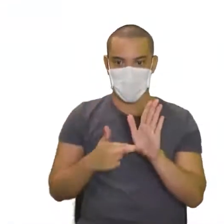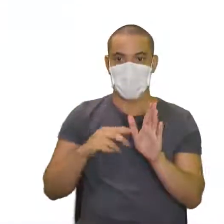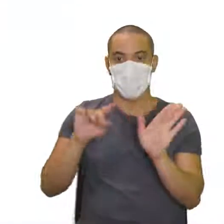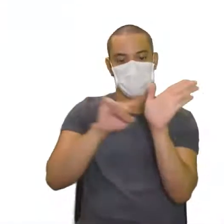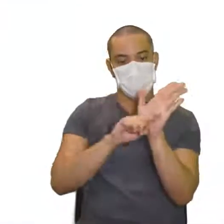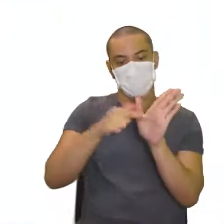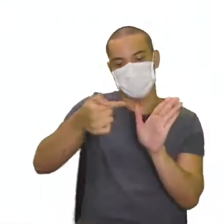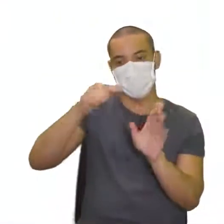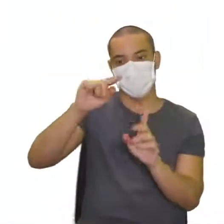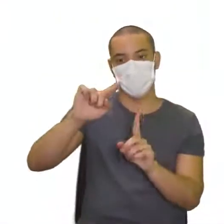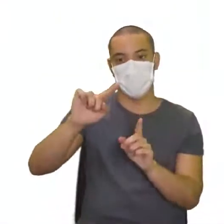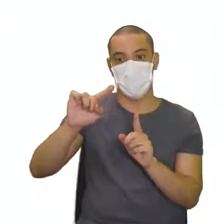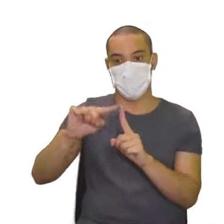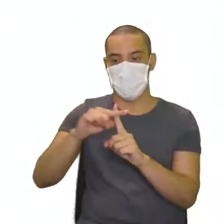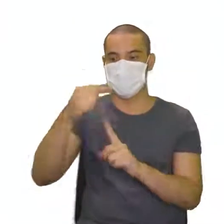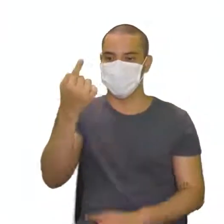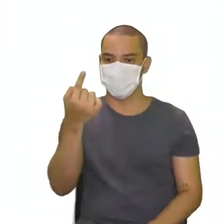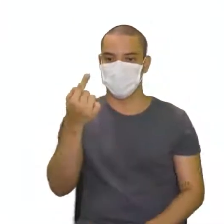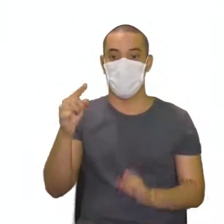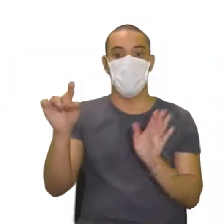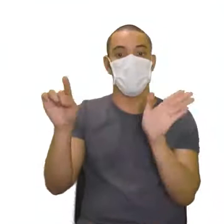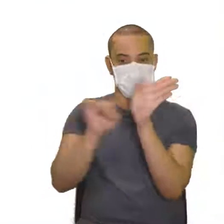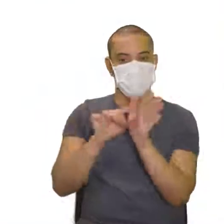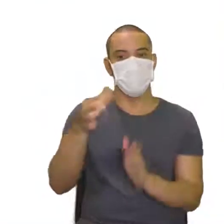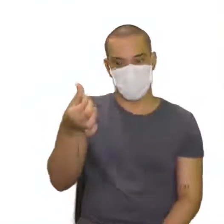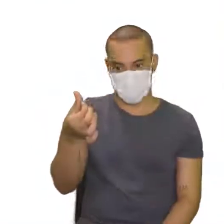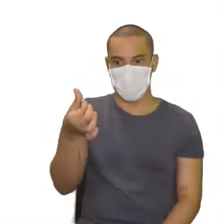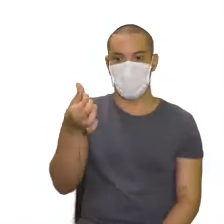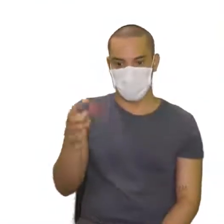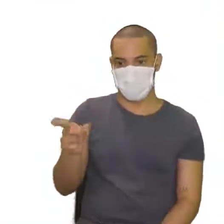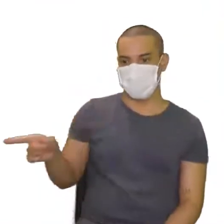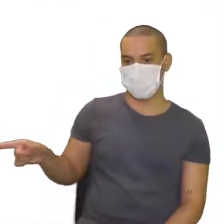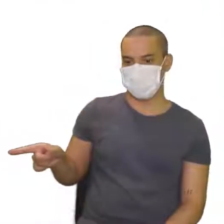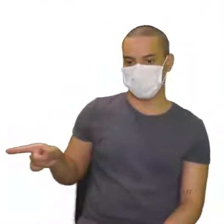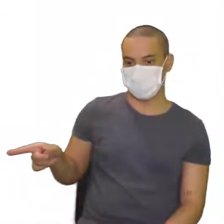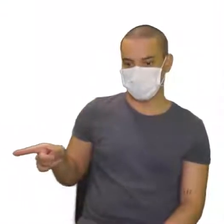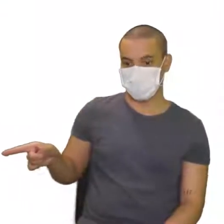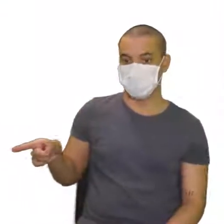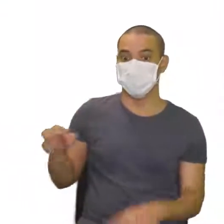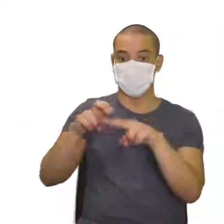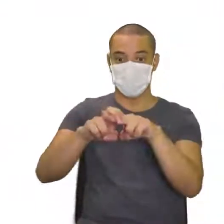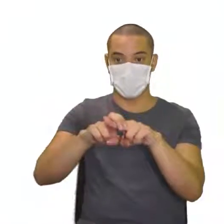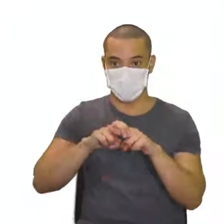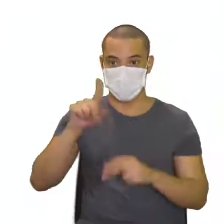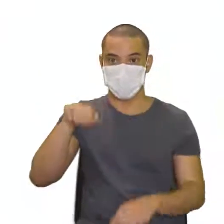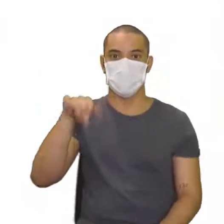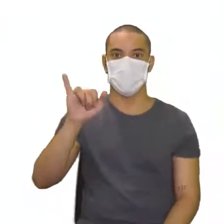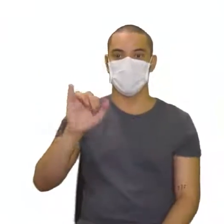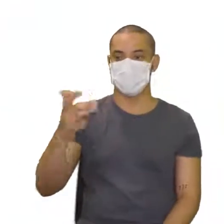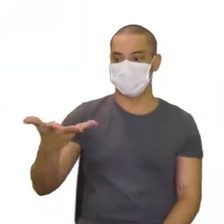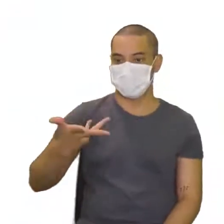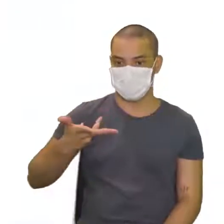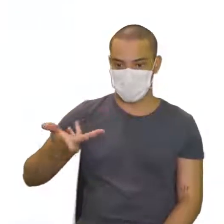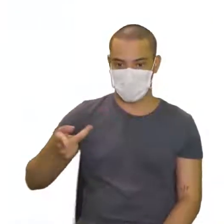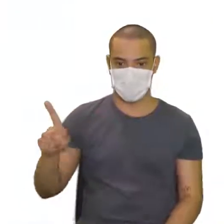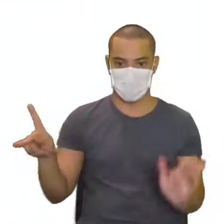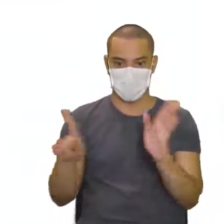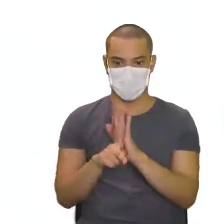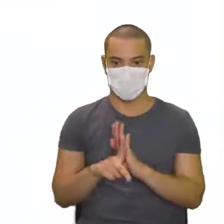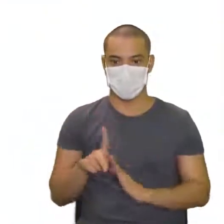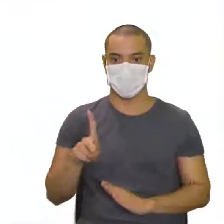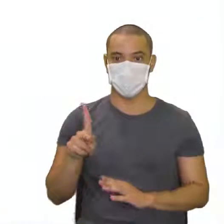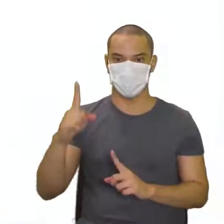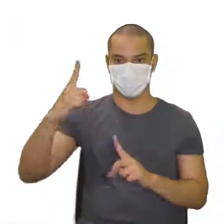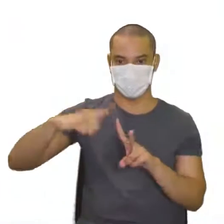1, menos 6, como vocês podem observar. Então, esse aqui é a intensidade do vetor indução magnética.